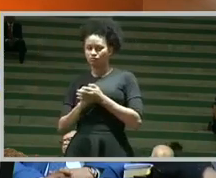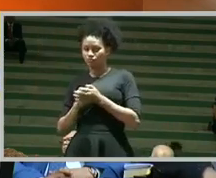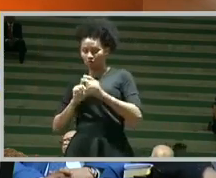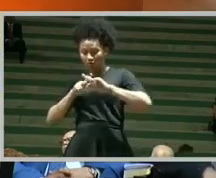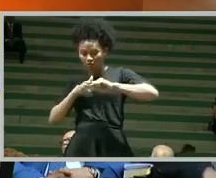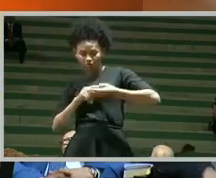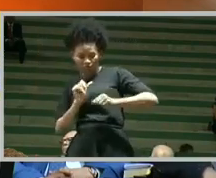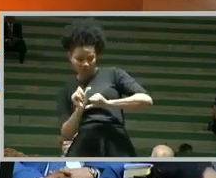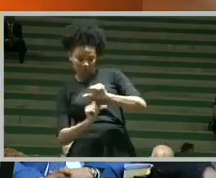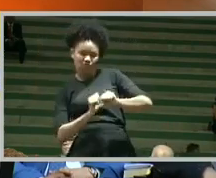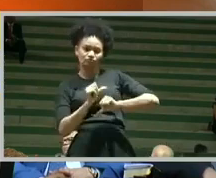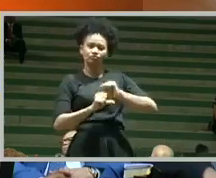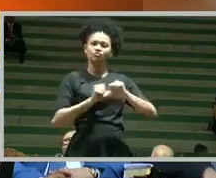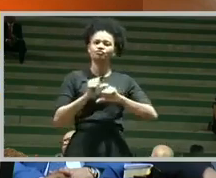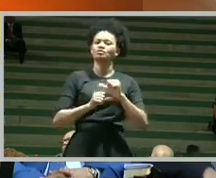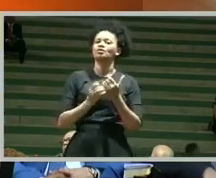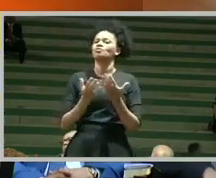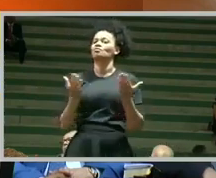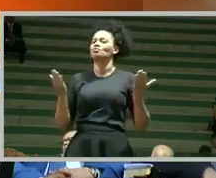restaurou